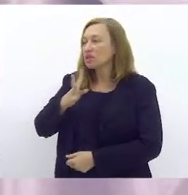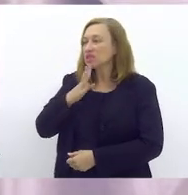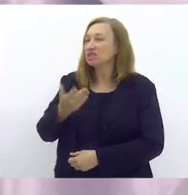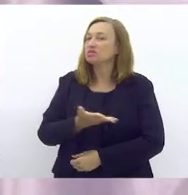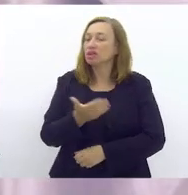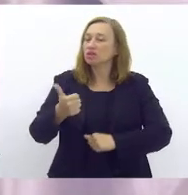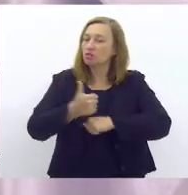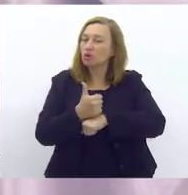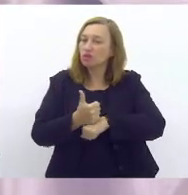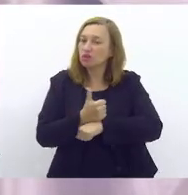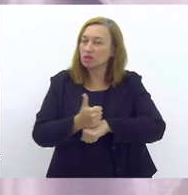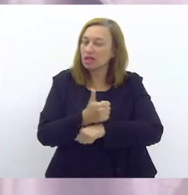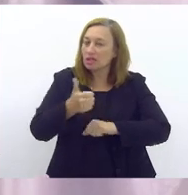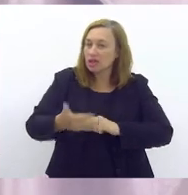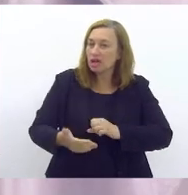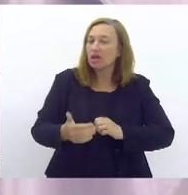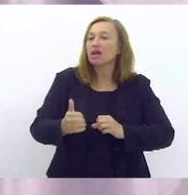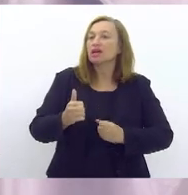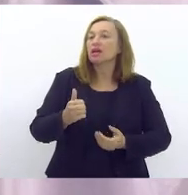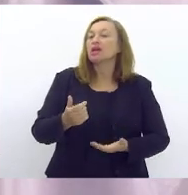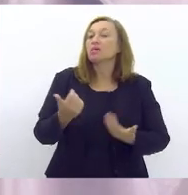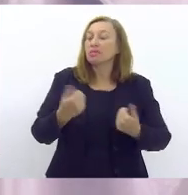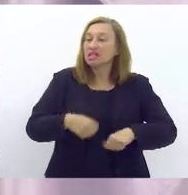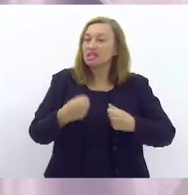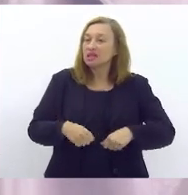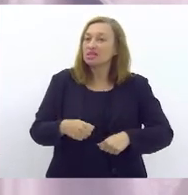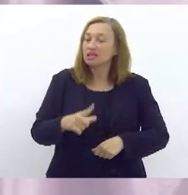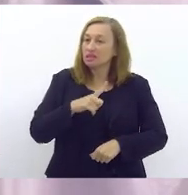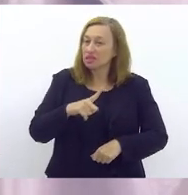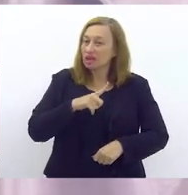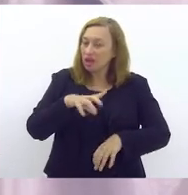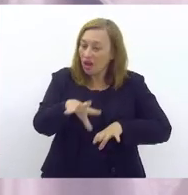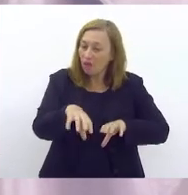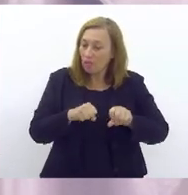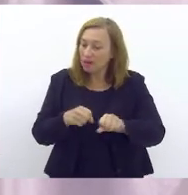pela lei, desde que tenham a formação exigida para